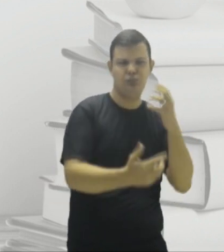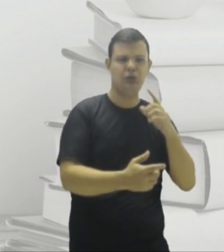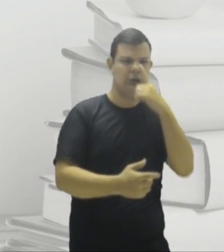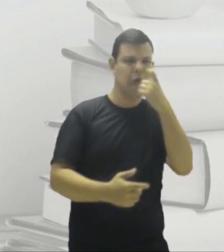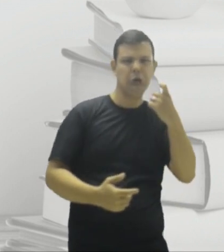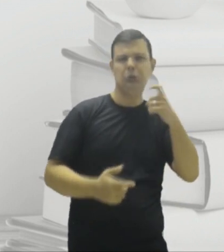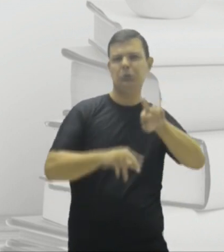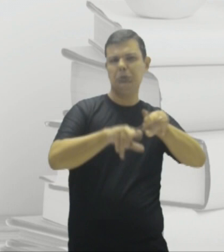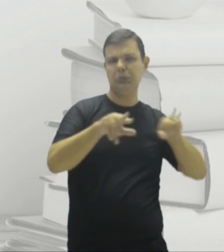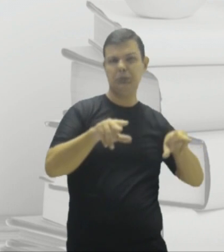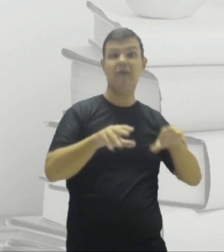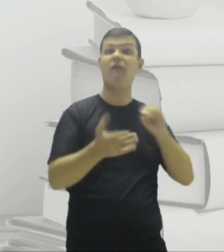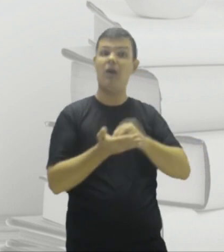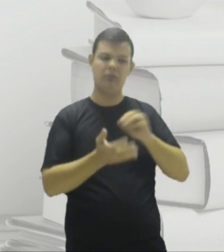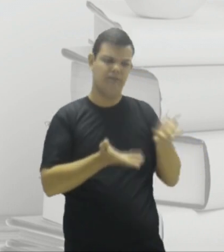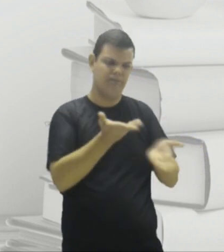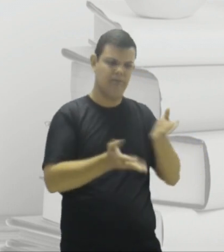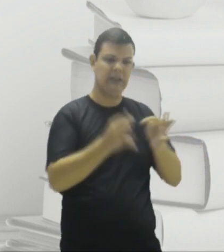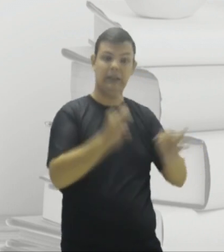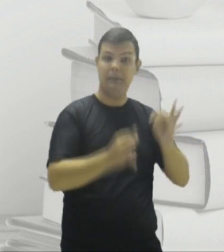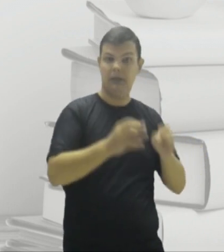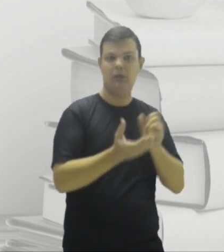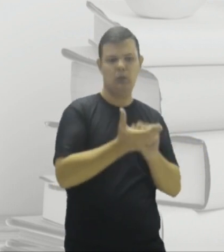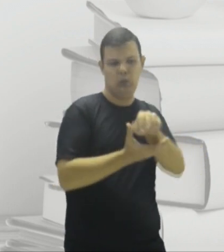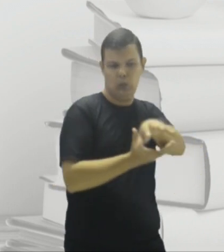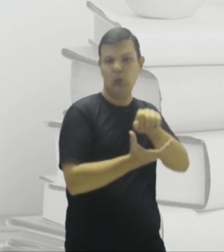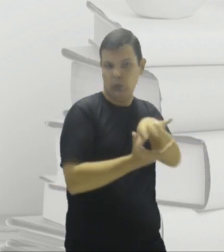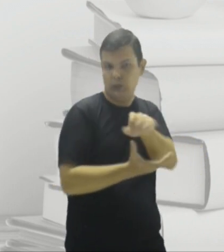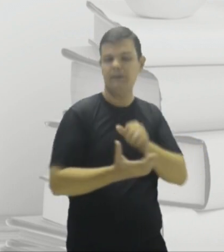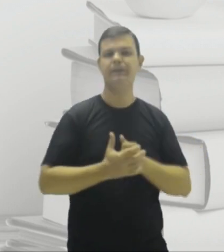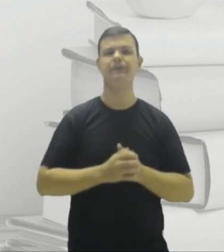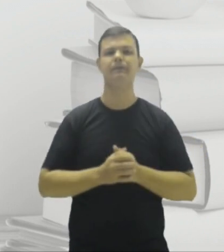agrotóxicos e na falta de tratamento dos esgotos.